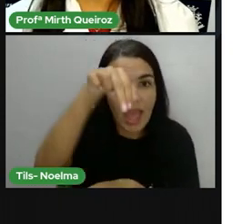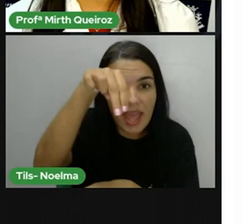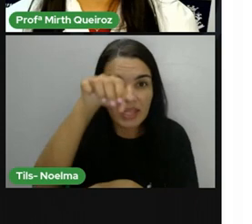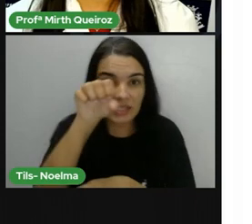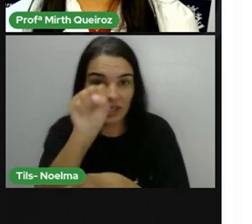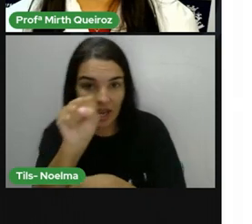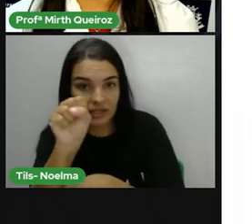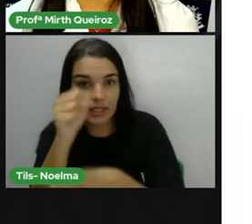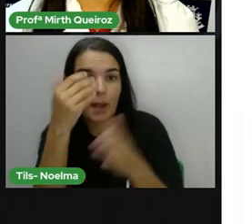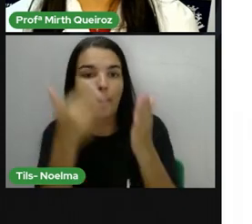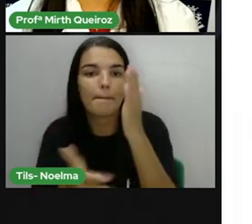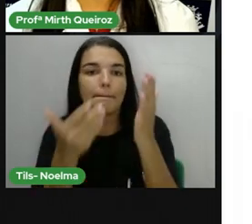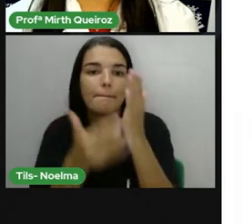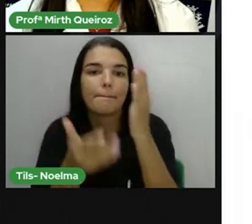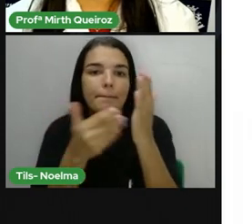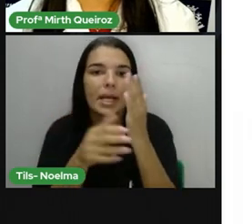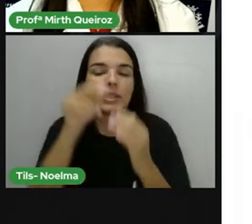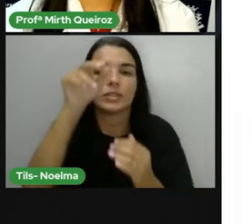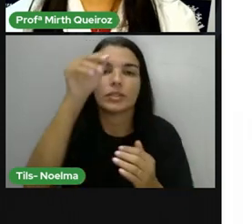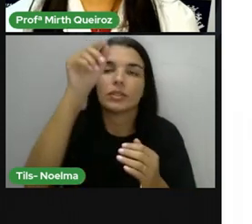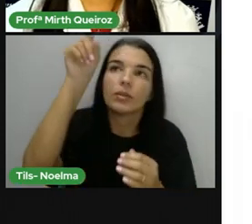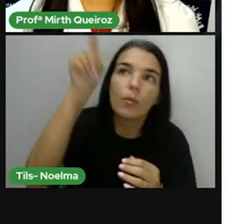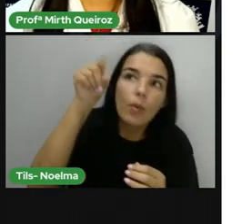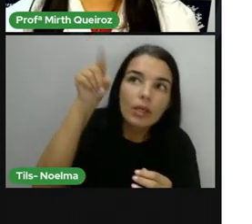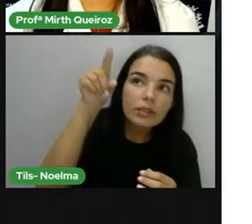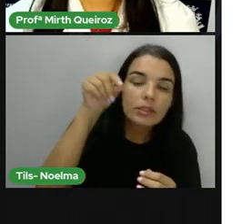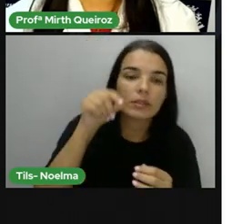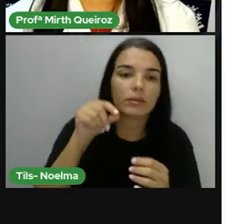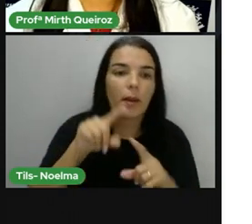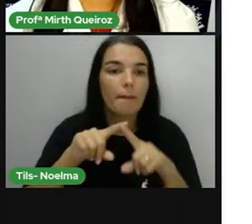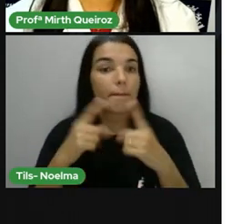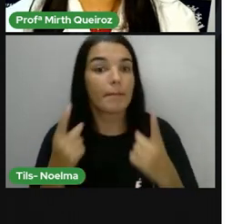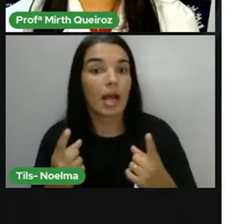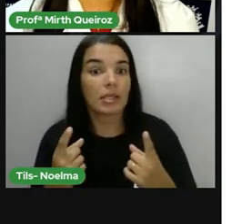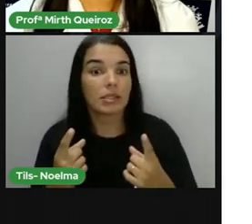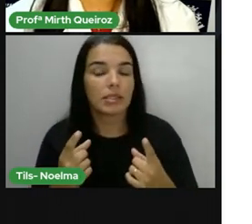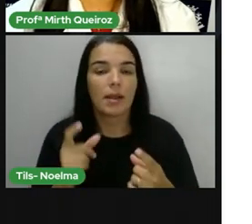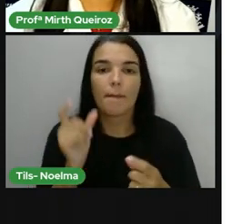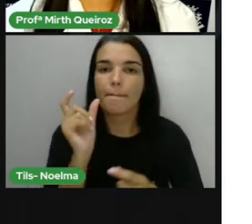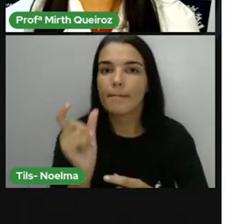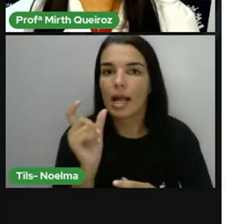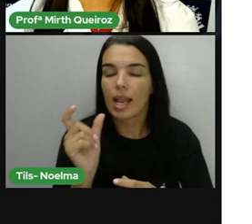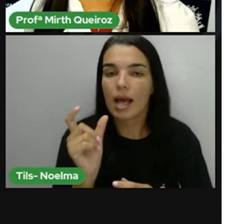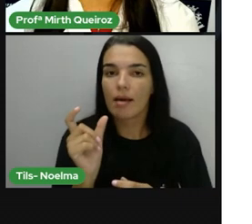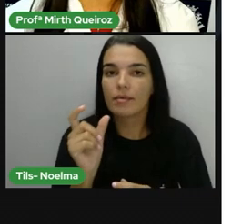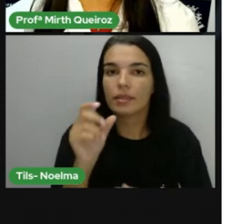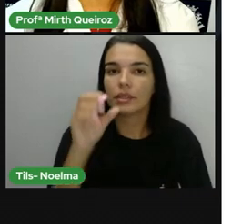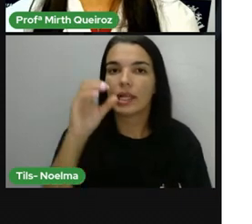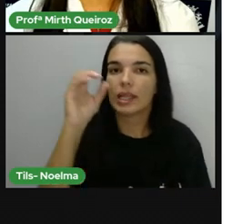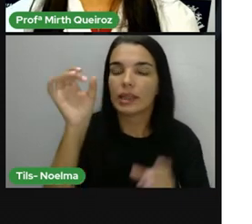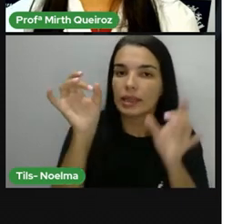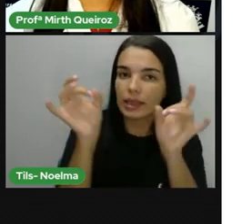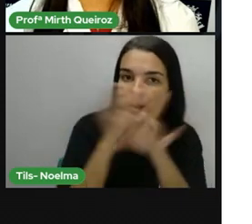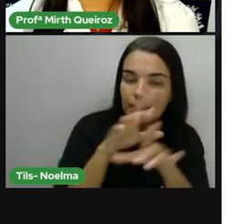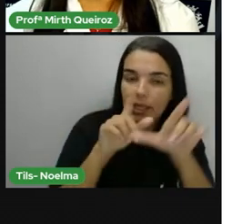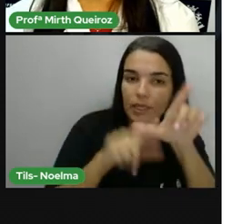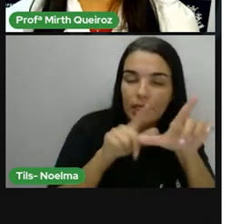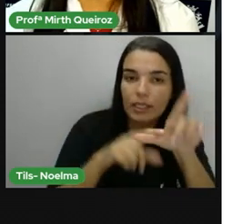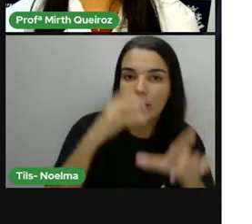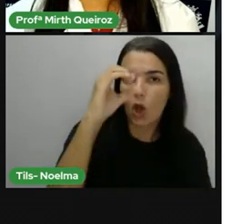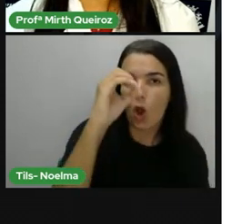ENS, ENS, vão perder o acento. Mas as palavras paroxítonas terminadas em ON,